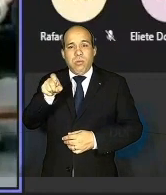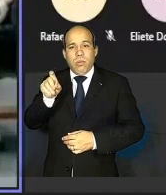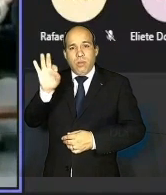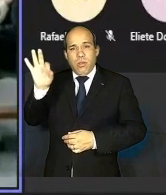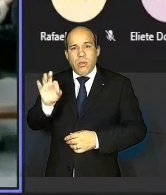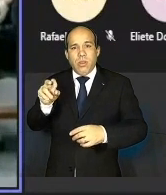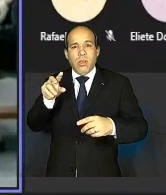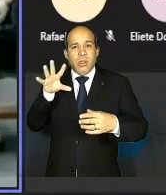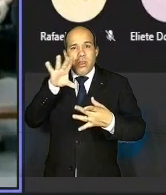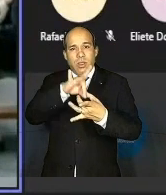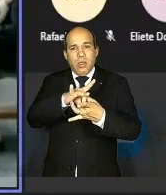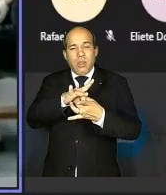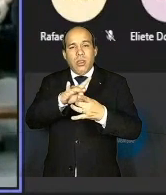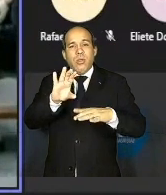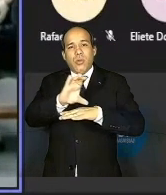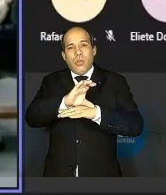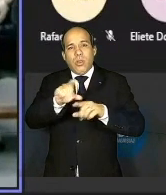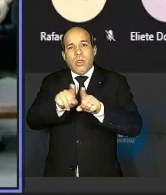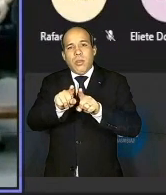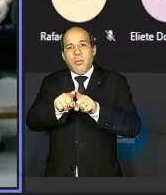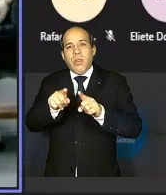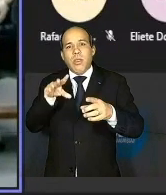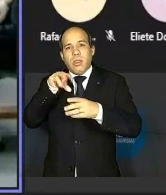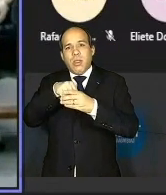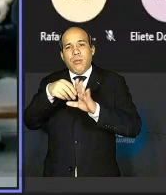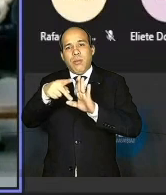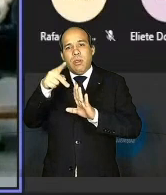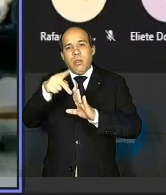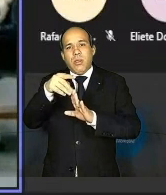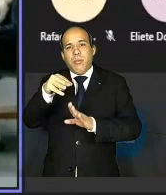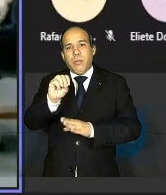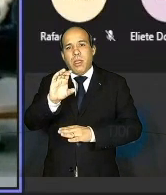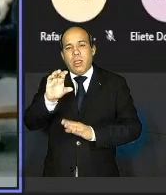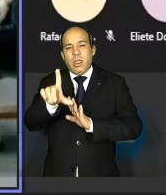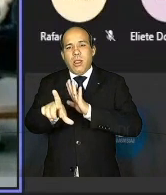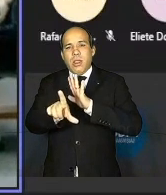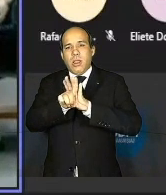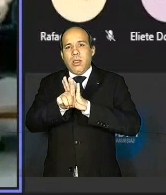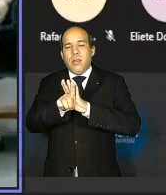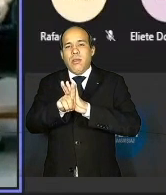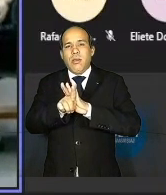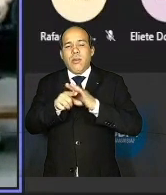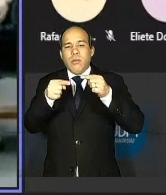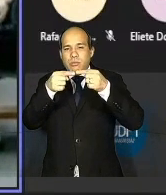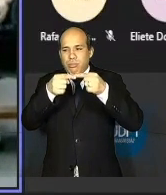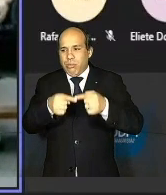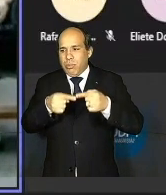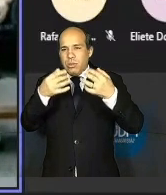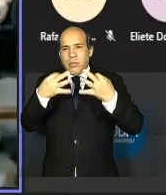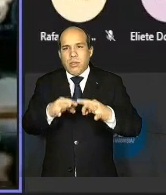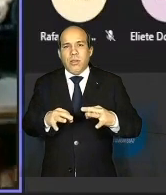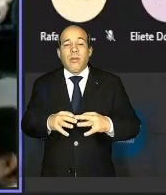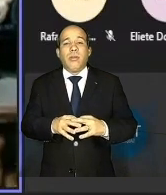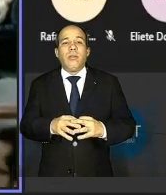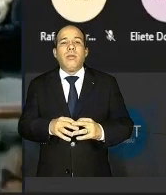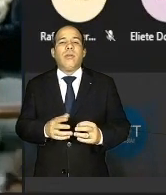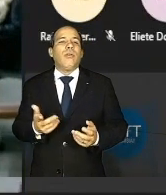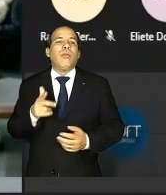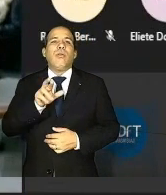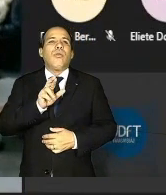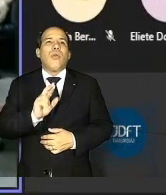caso, como a cobrança é feita com base na Constituição e nos próprios pareceres do MEC e a legislação